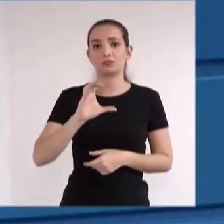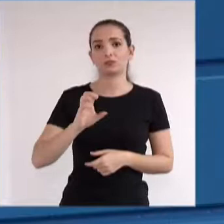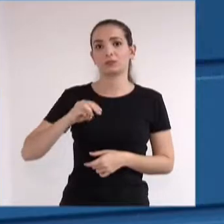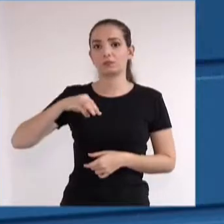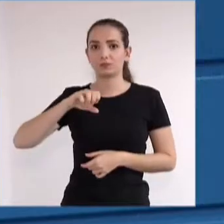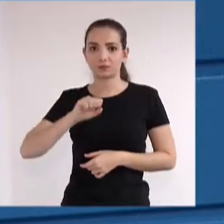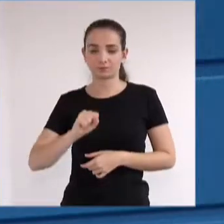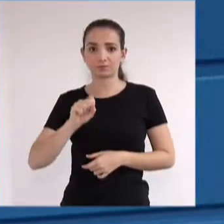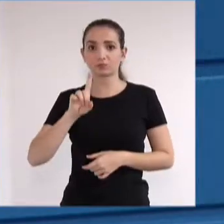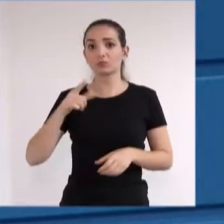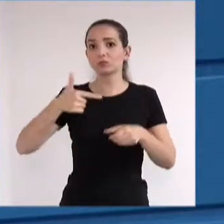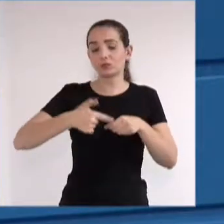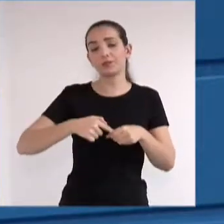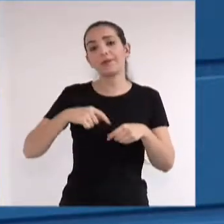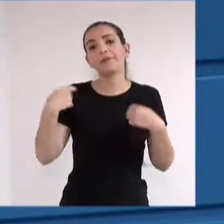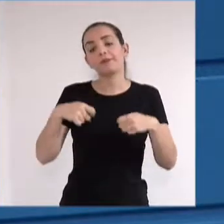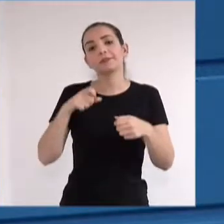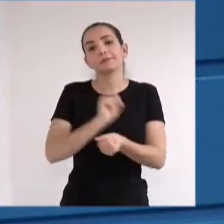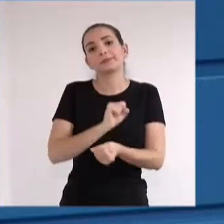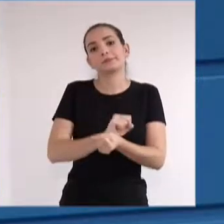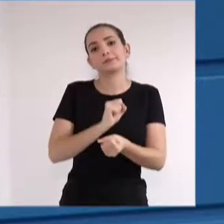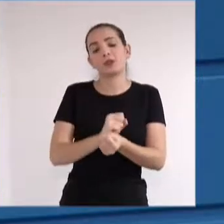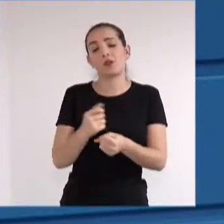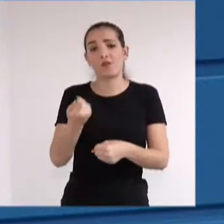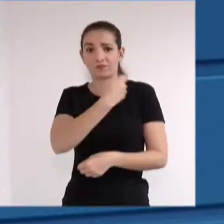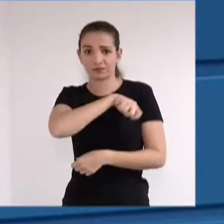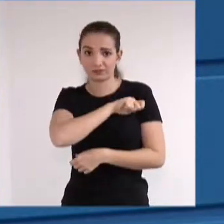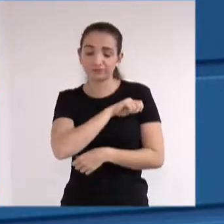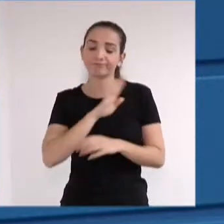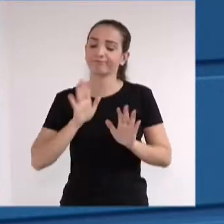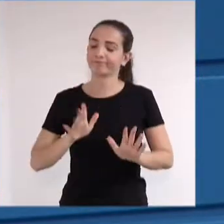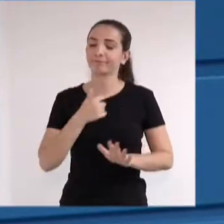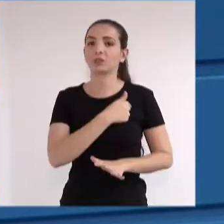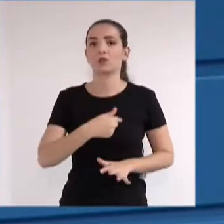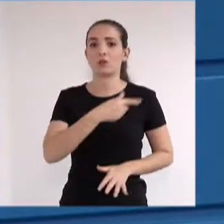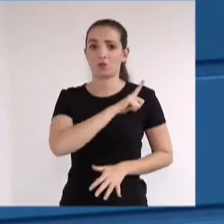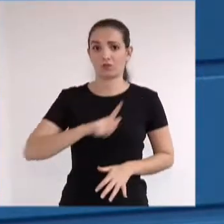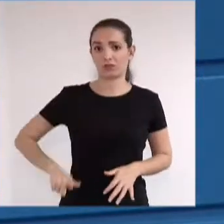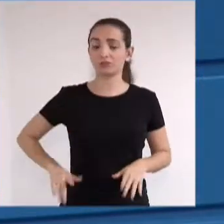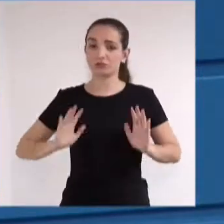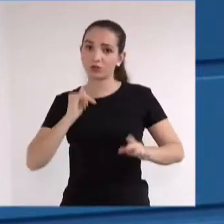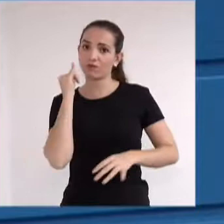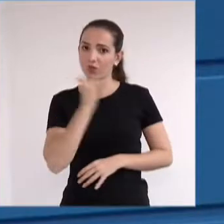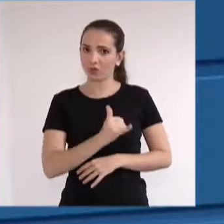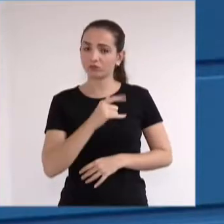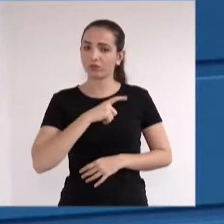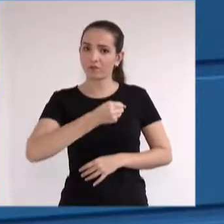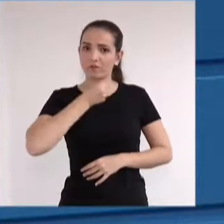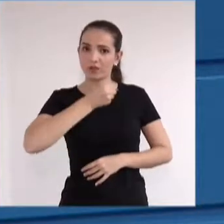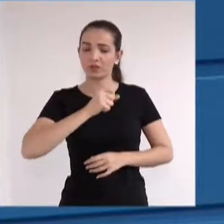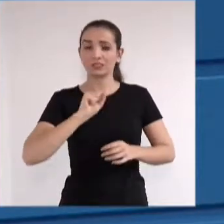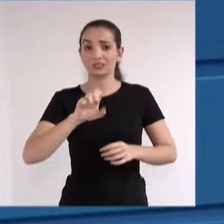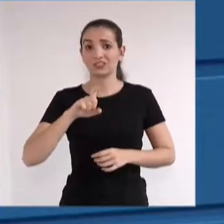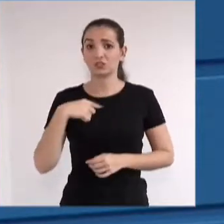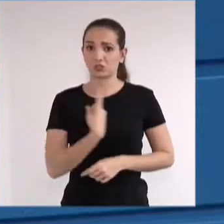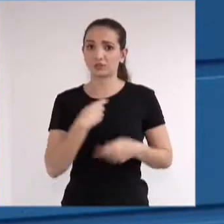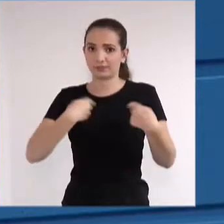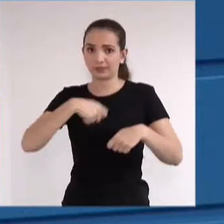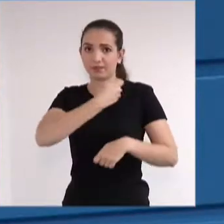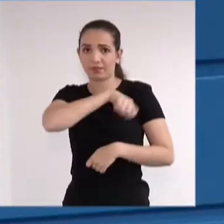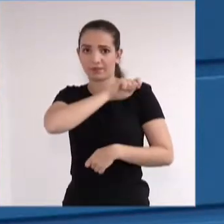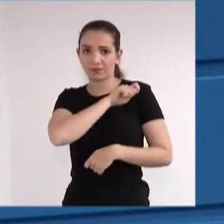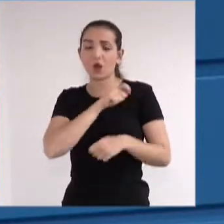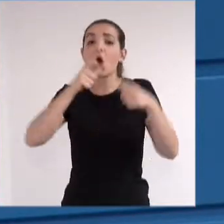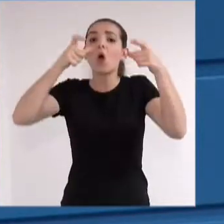diesel e vamos depender da fiscalização. O próprio governador disse lá na entrevista. Se nós vamos depender da fiscalização,